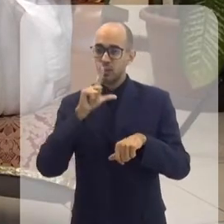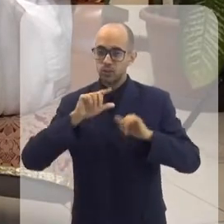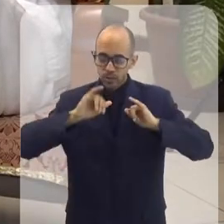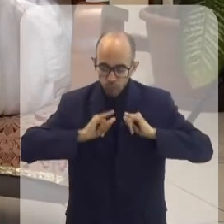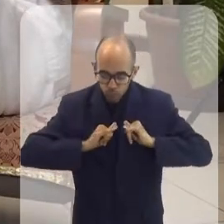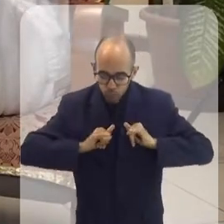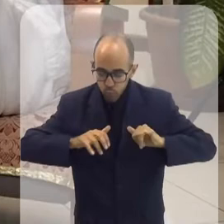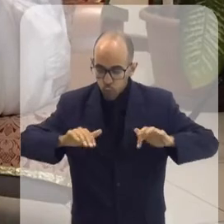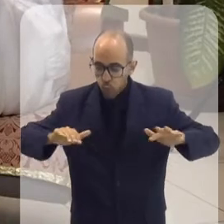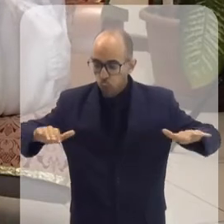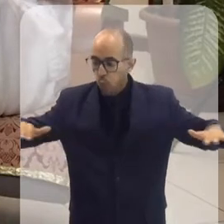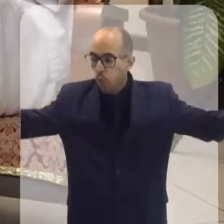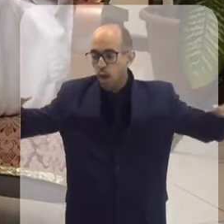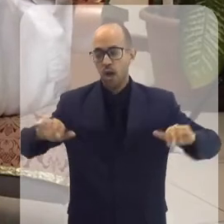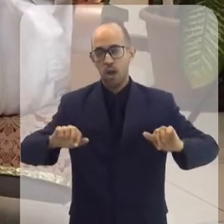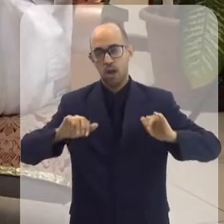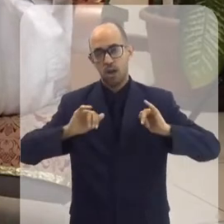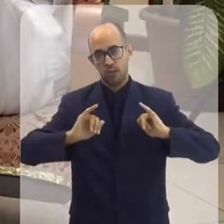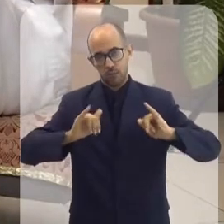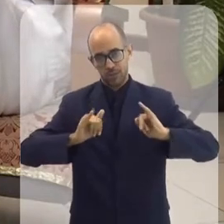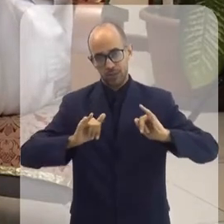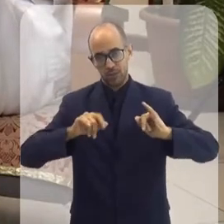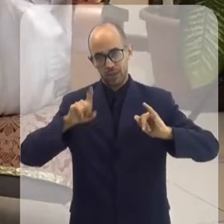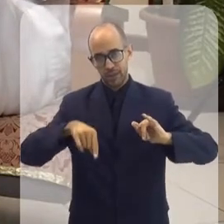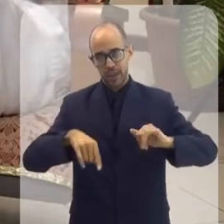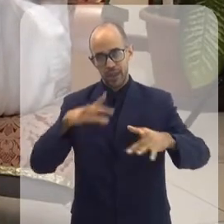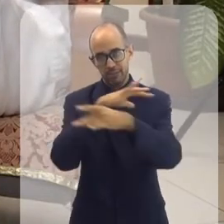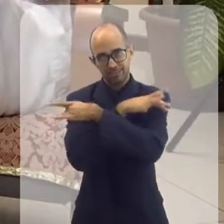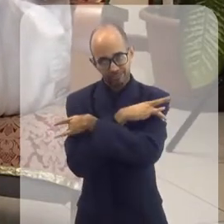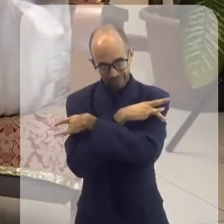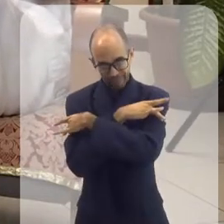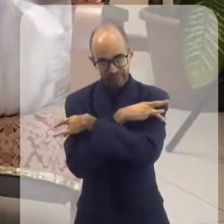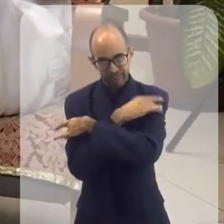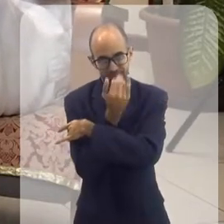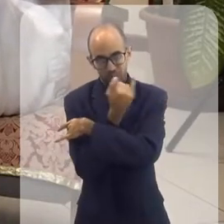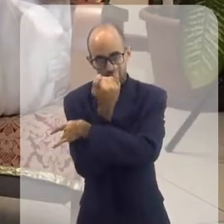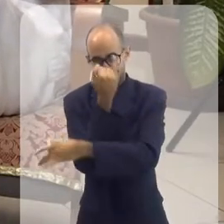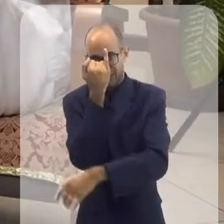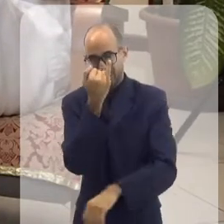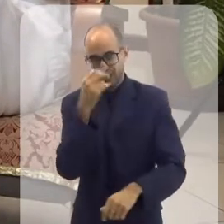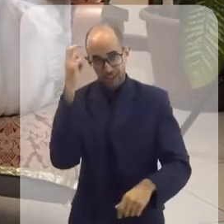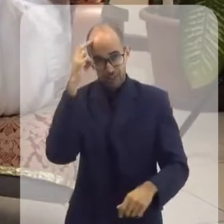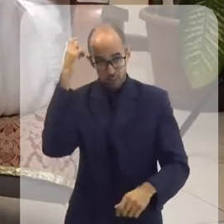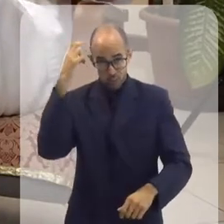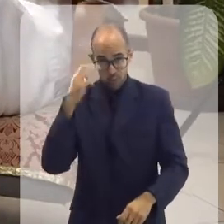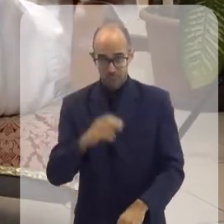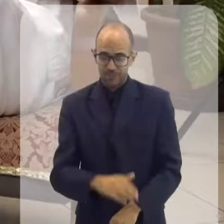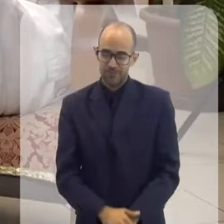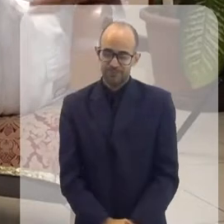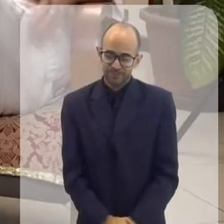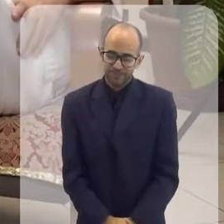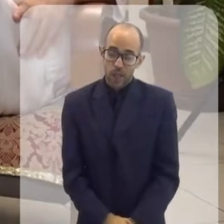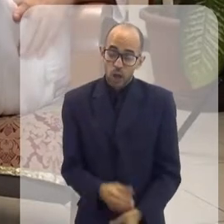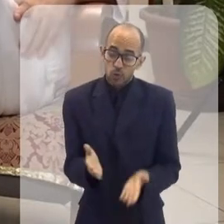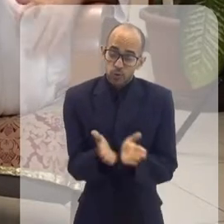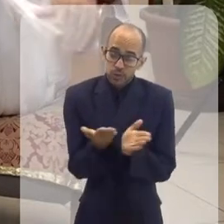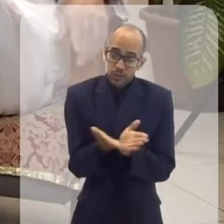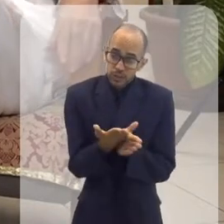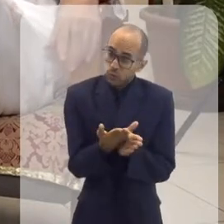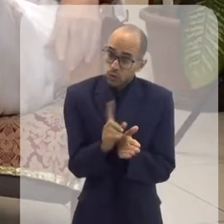dar uma amplitude a um princípio tão importante no candomblé que é a oralidade Então os livros